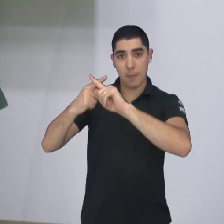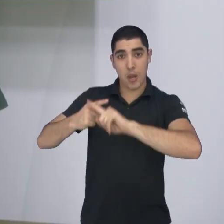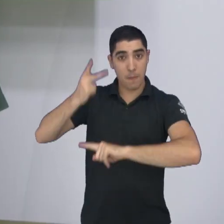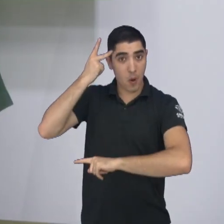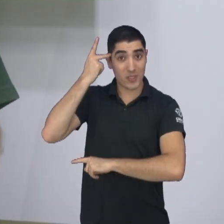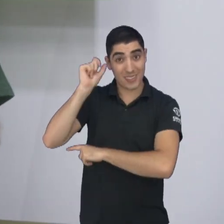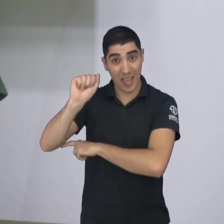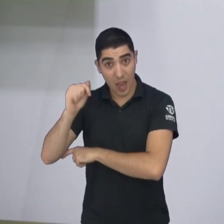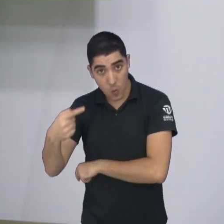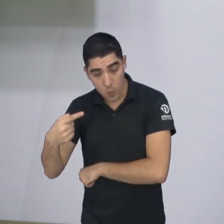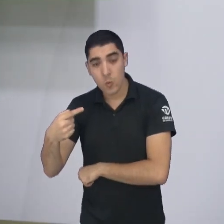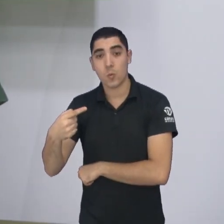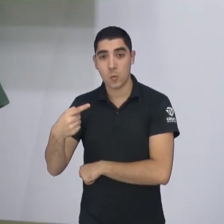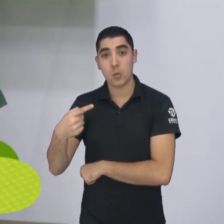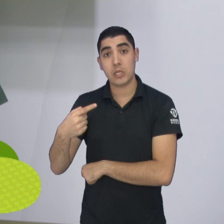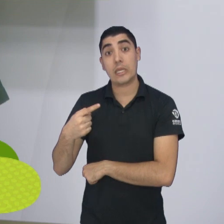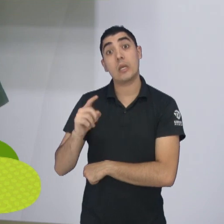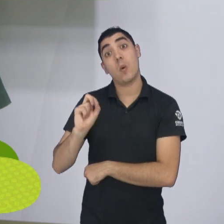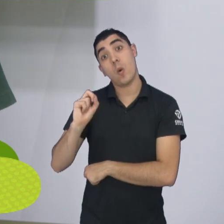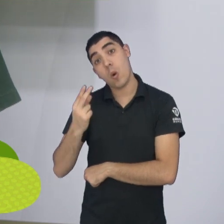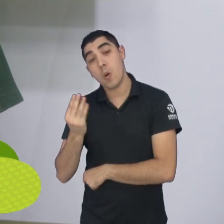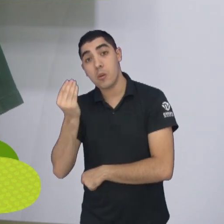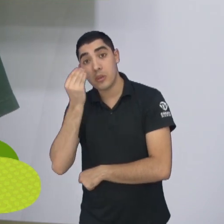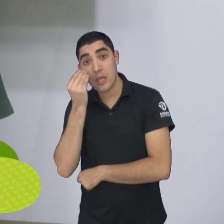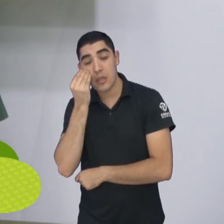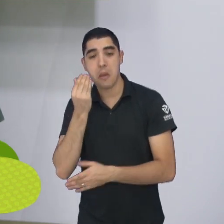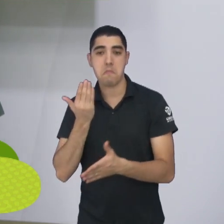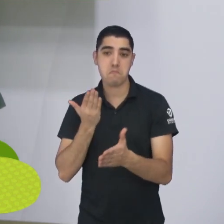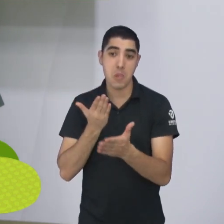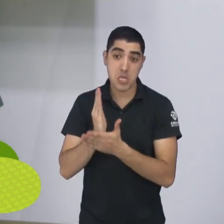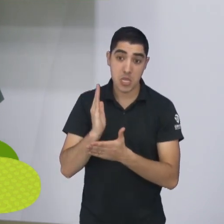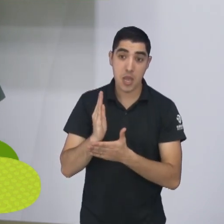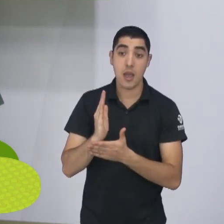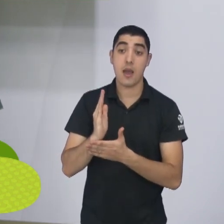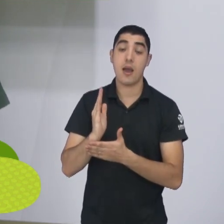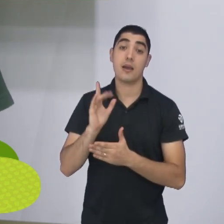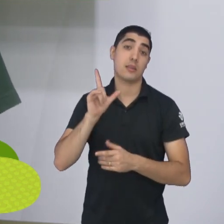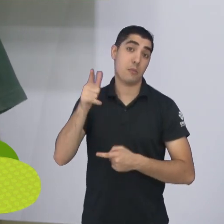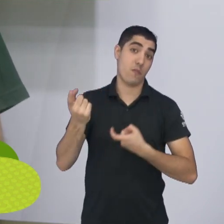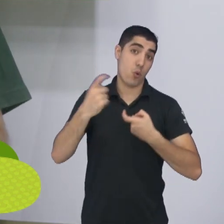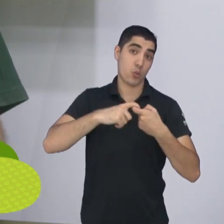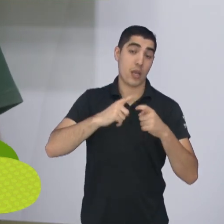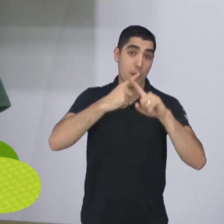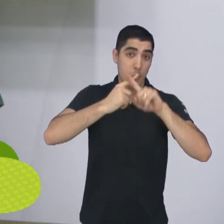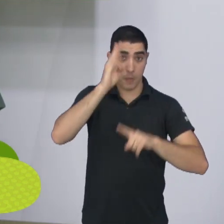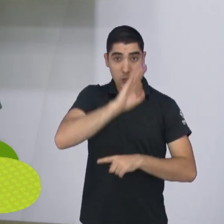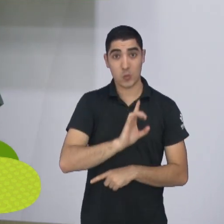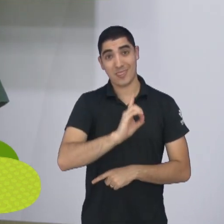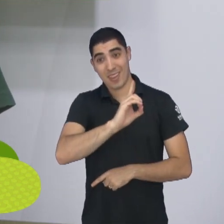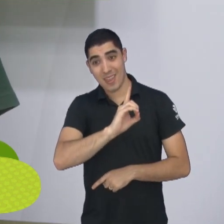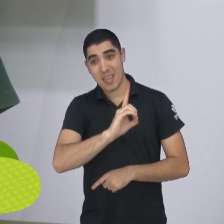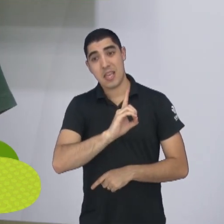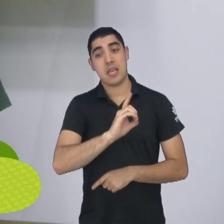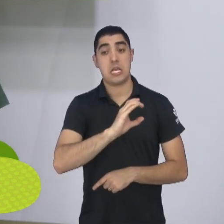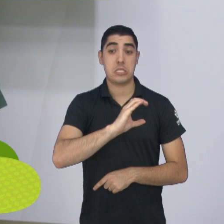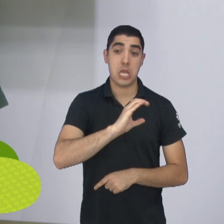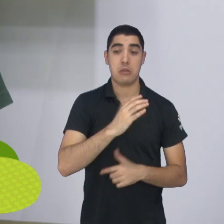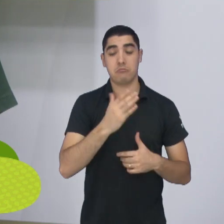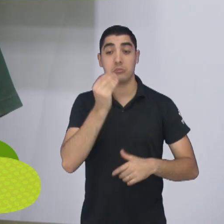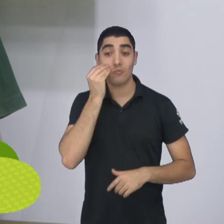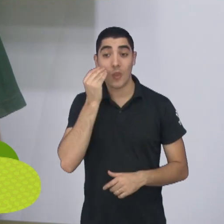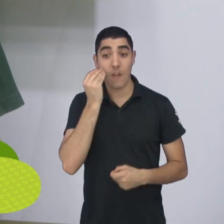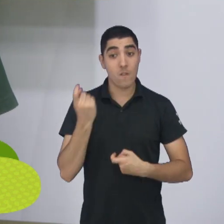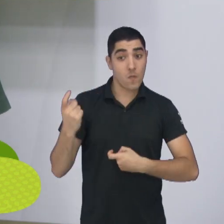Campeonato Paulista e talvez galgar aí, pegar voltar à Série D do Brasileiro, enfim, tentar uma posição